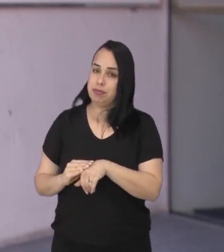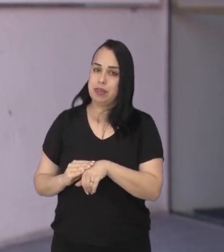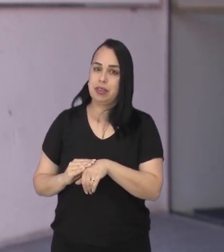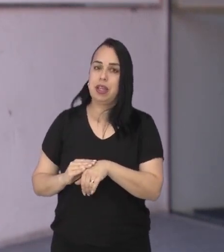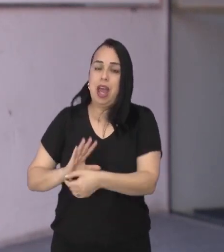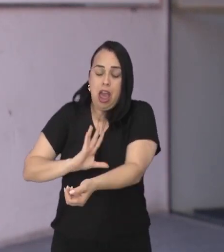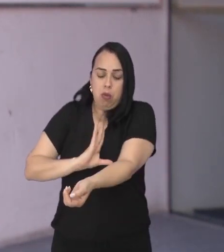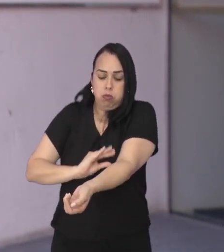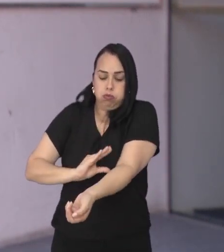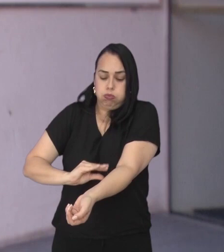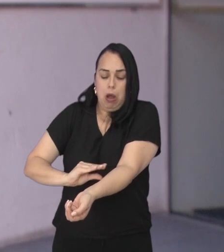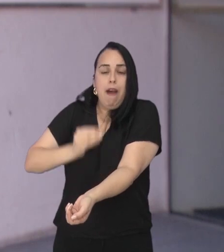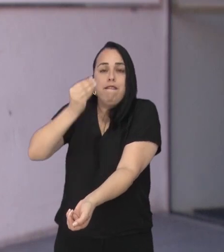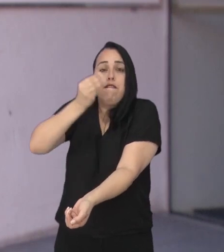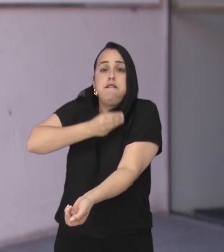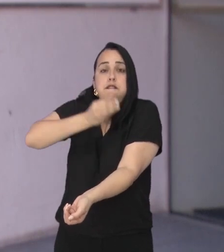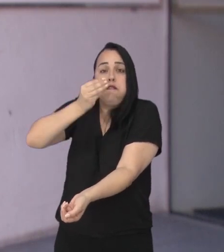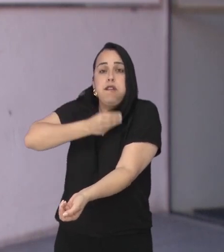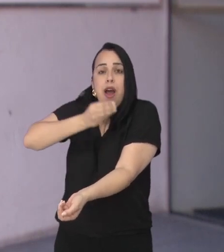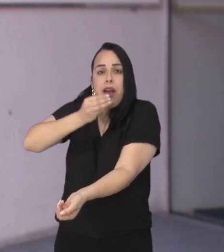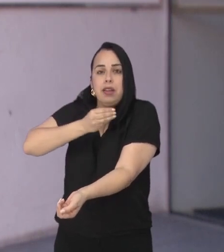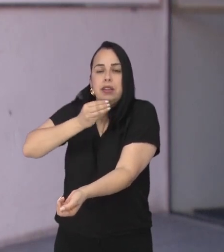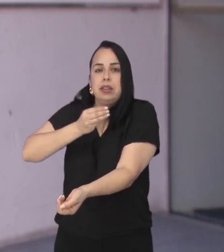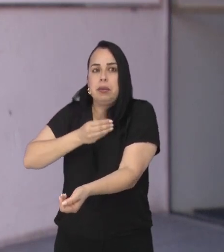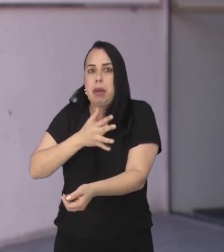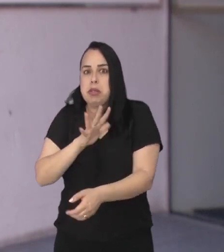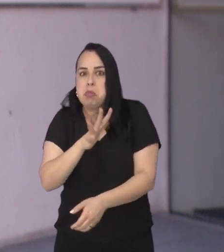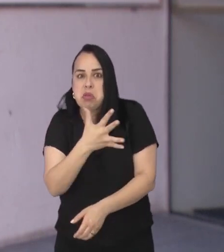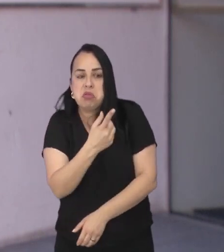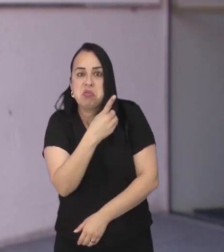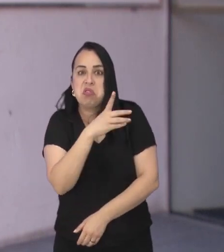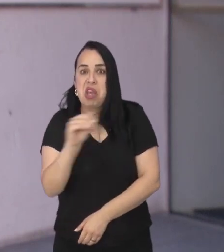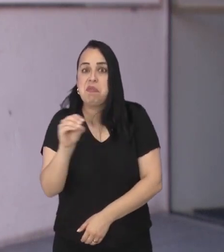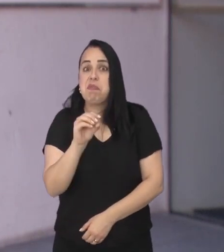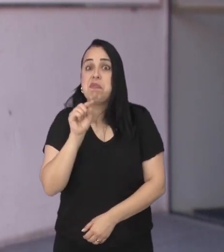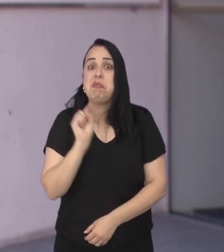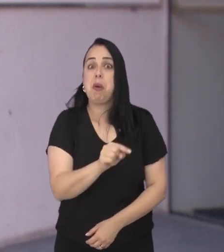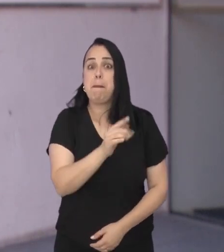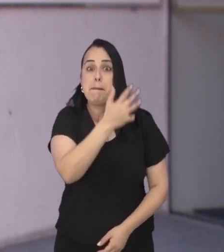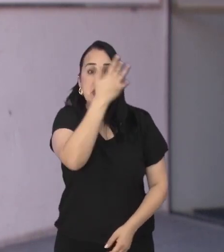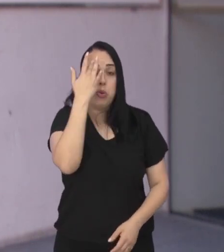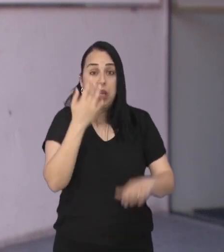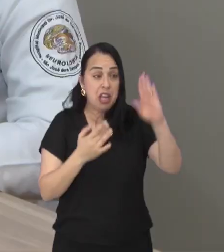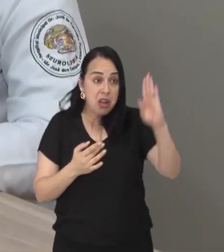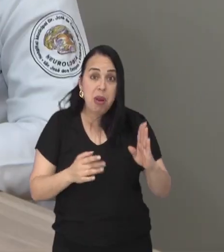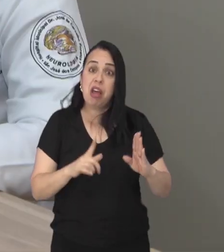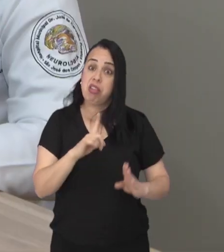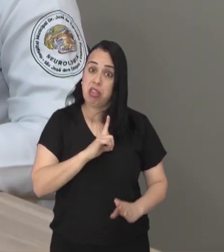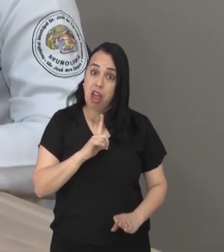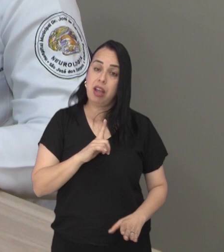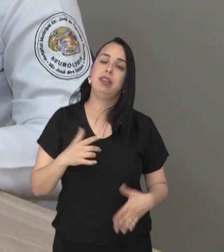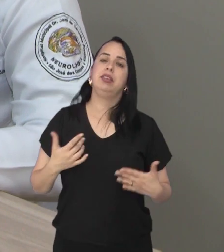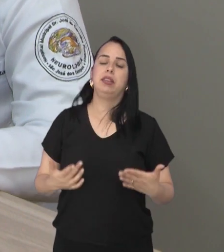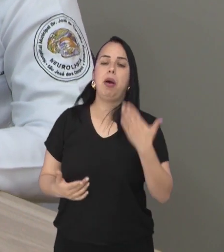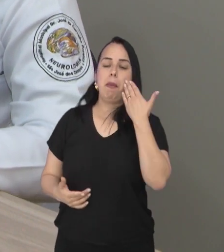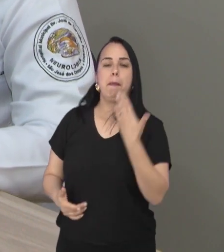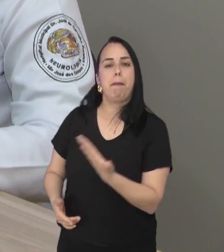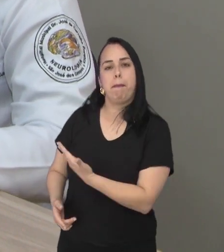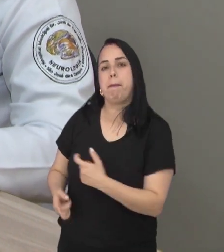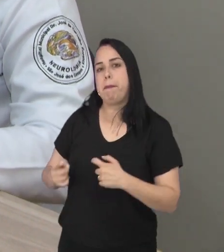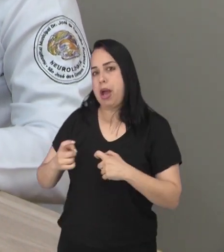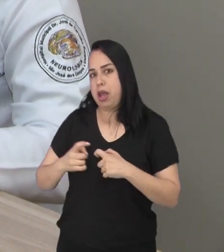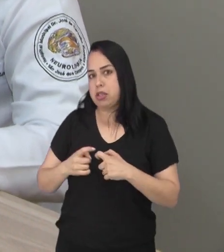as distrofias. Elas atingem pouco mais de 100 mil pessoas no Brasil. Ainda de acordo com o